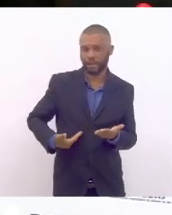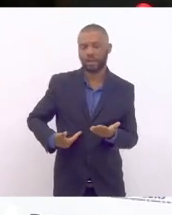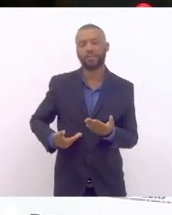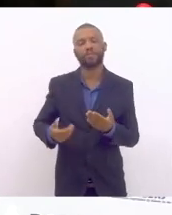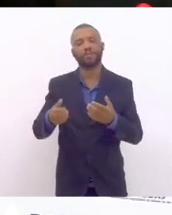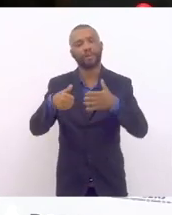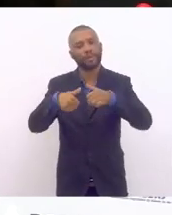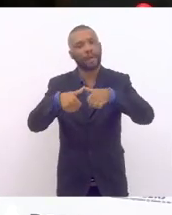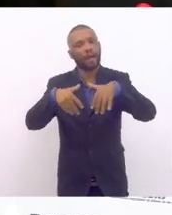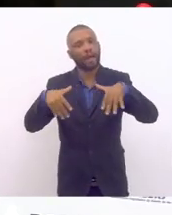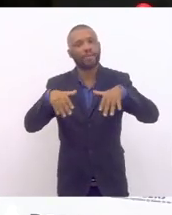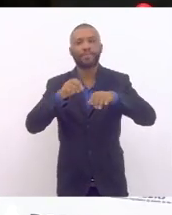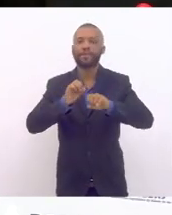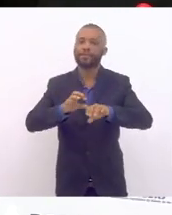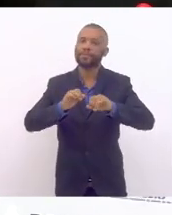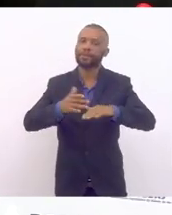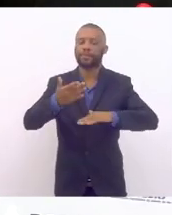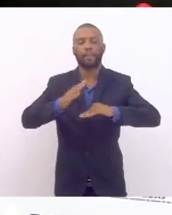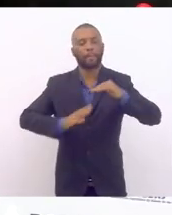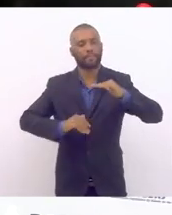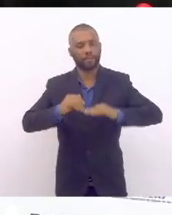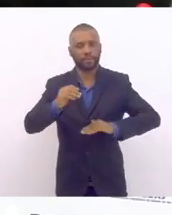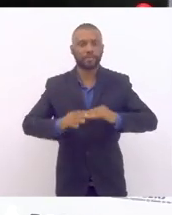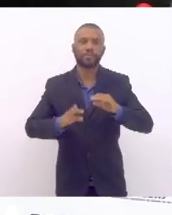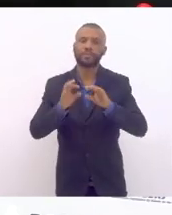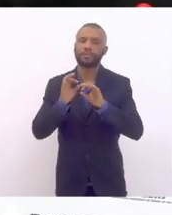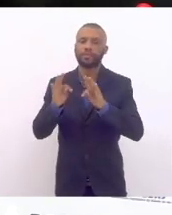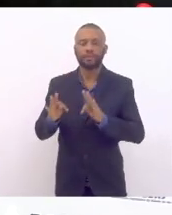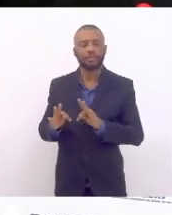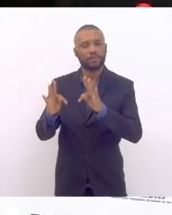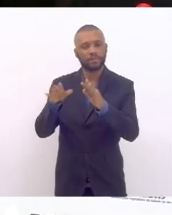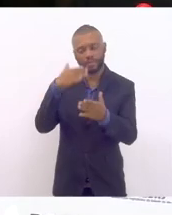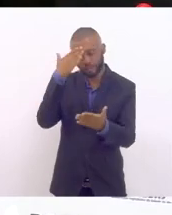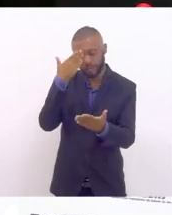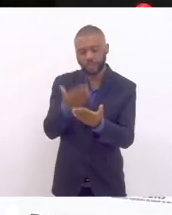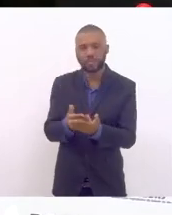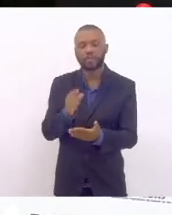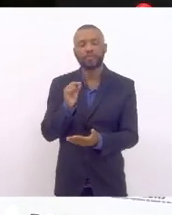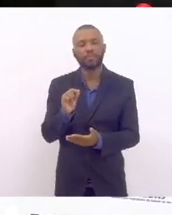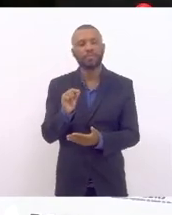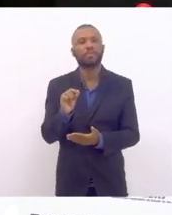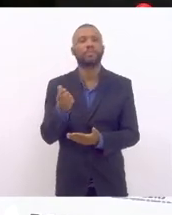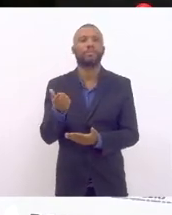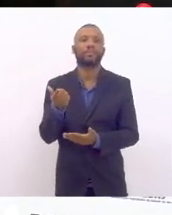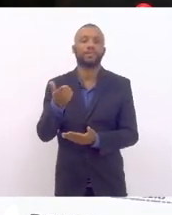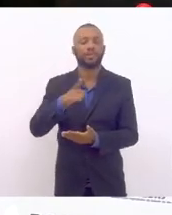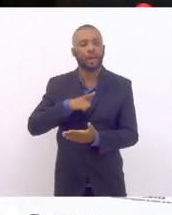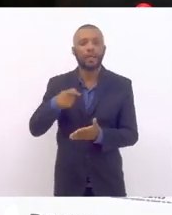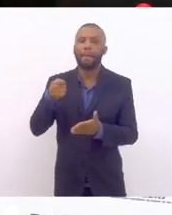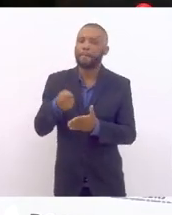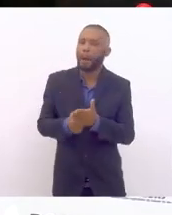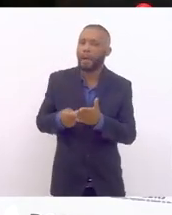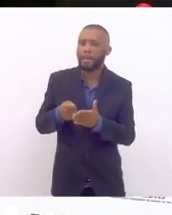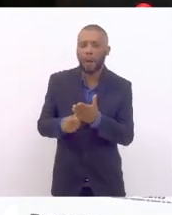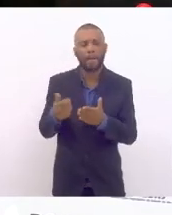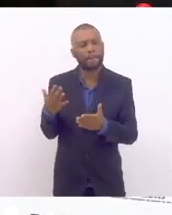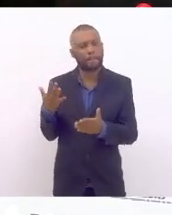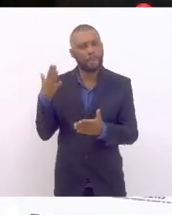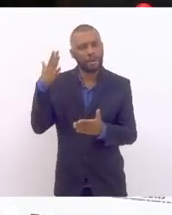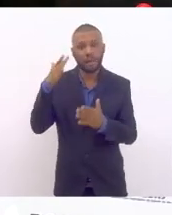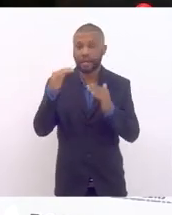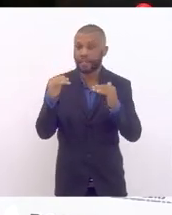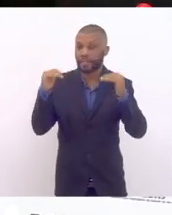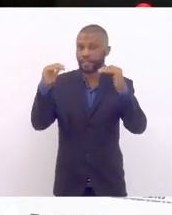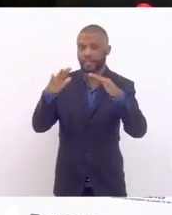dialogam com essa rede de educação profissional e tecnológico Então eu acho que é tirando toda essa luta que a gente tem que fazer a nível e